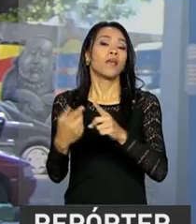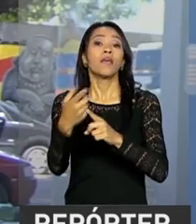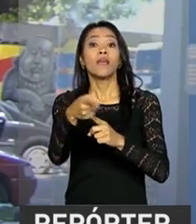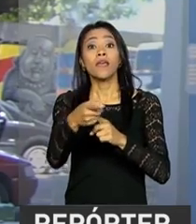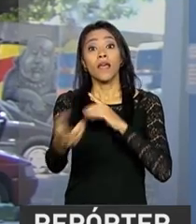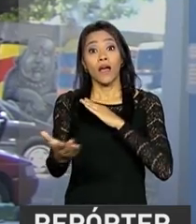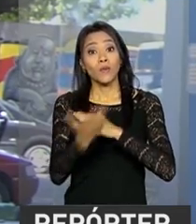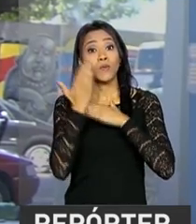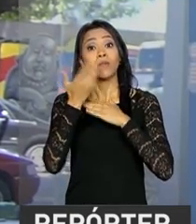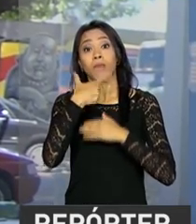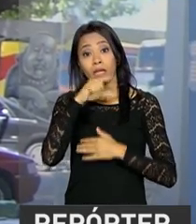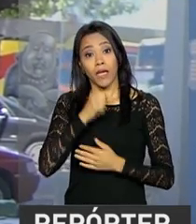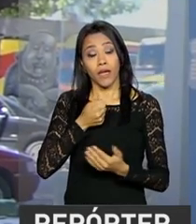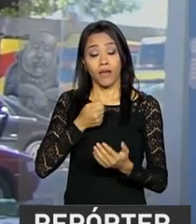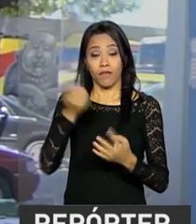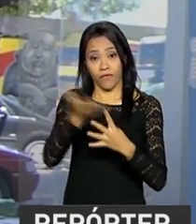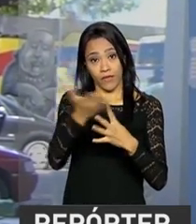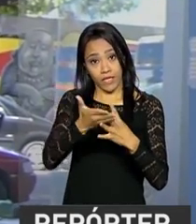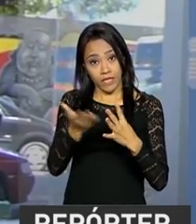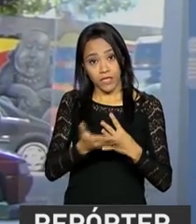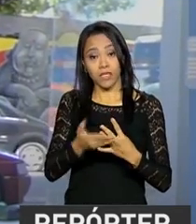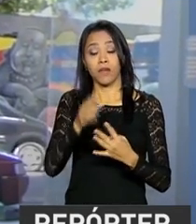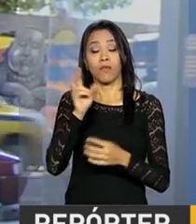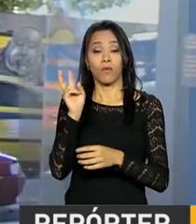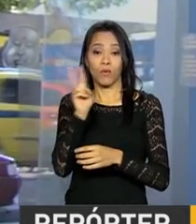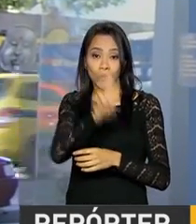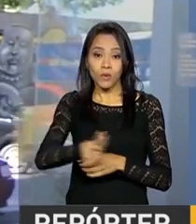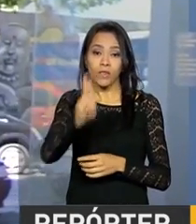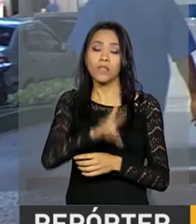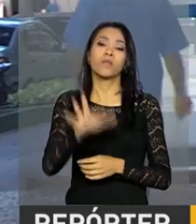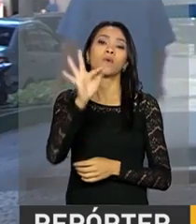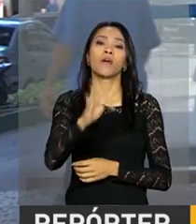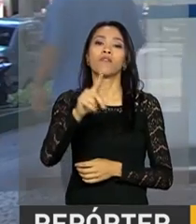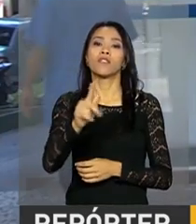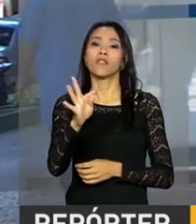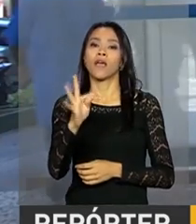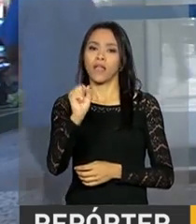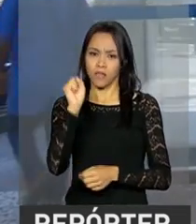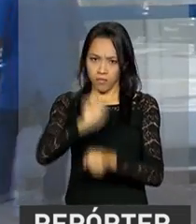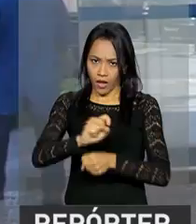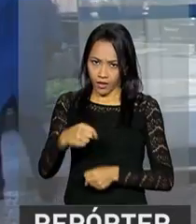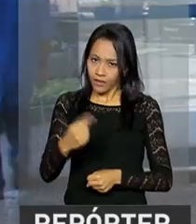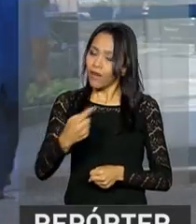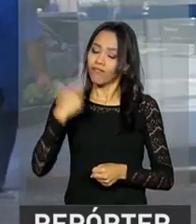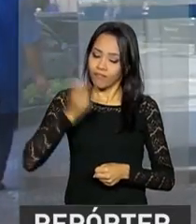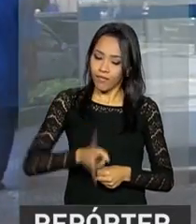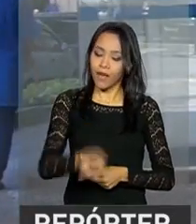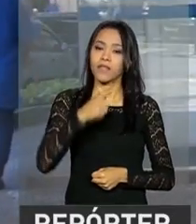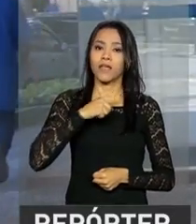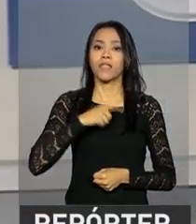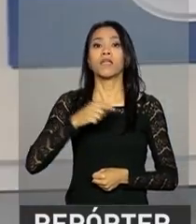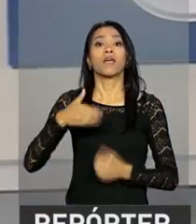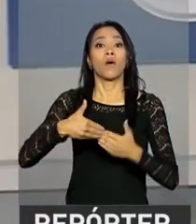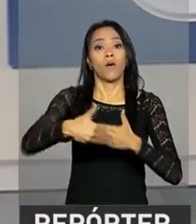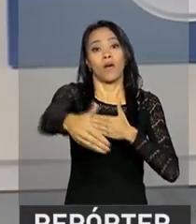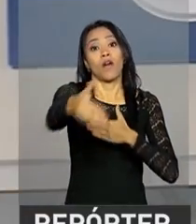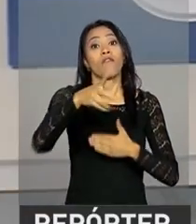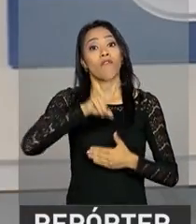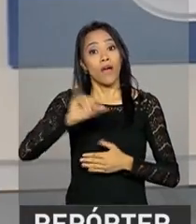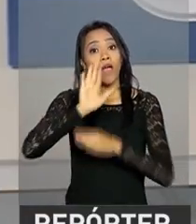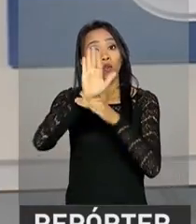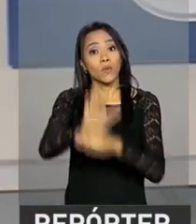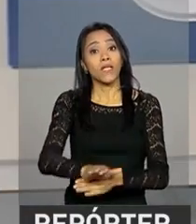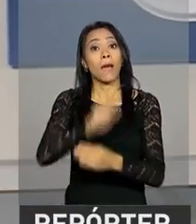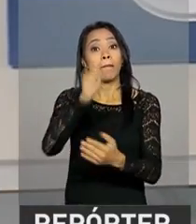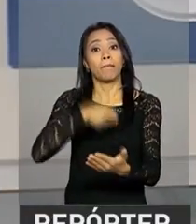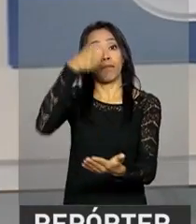para quem financia o imóvel com recursos do FGTS Não Param por aí a partir de agora os recursos do FGTS vão ajudar a